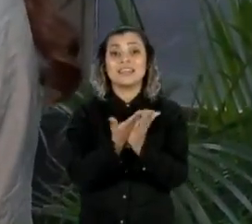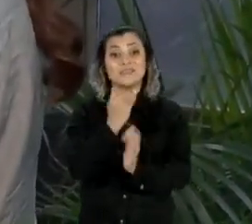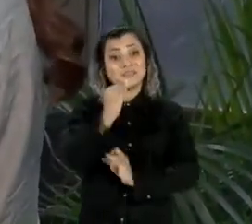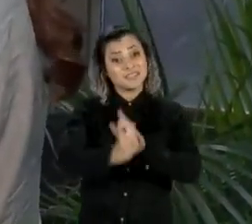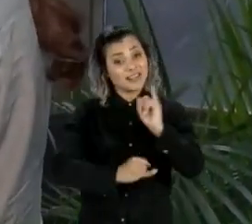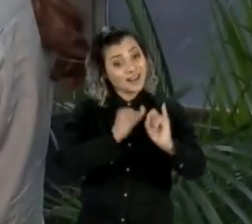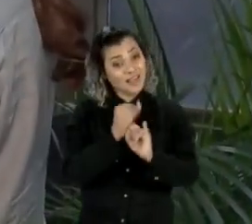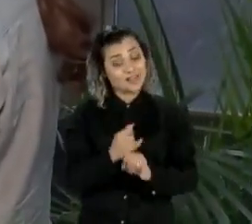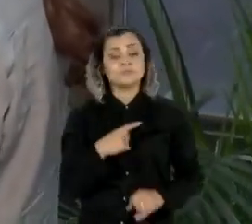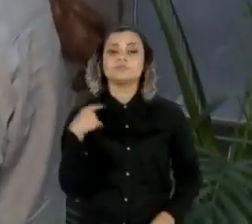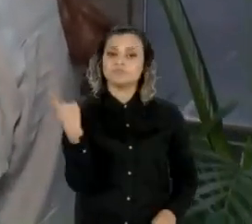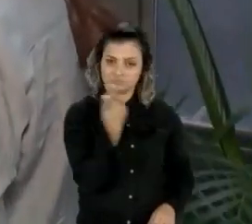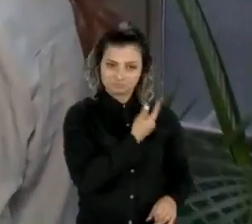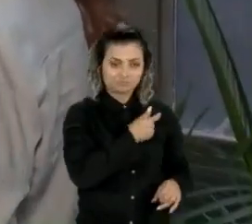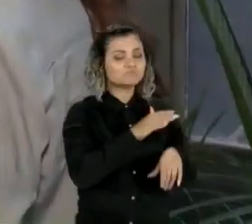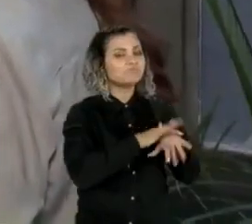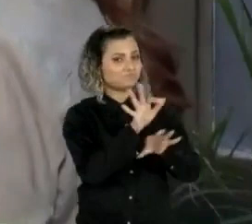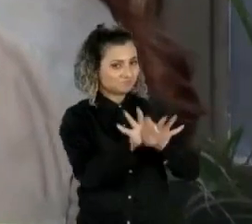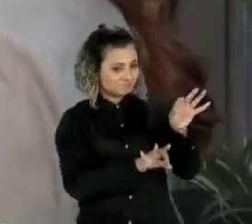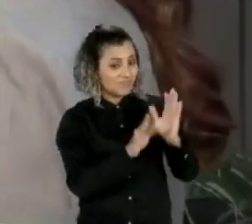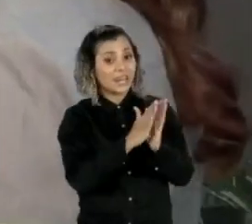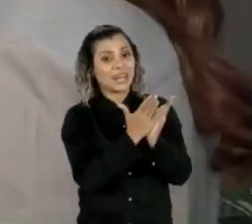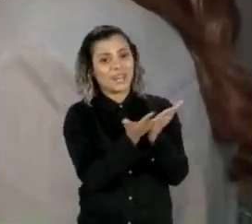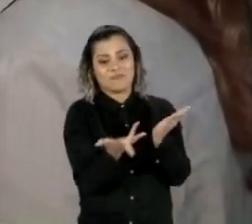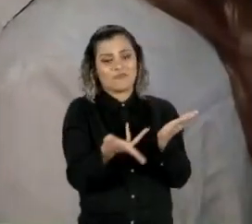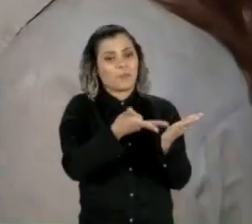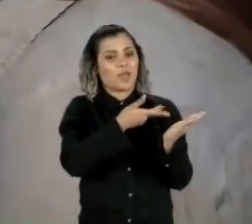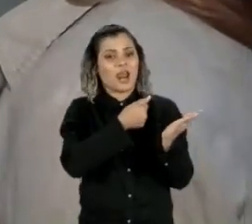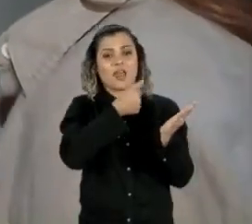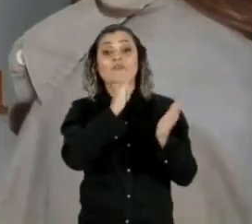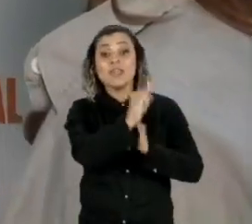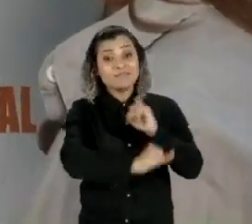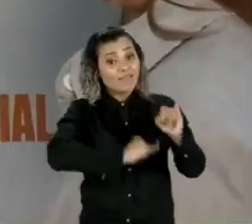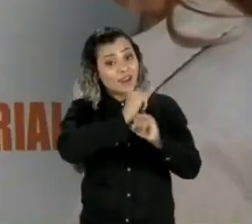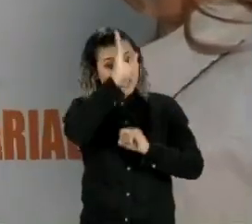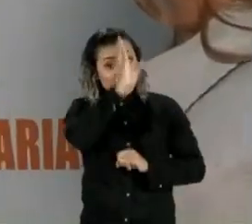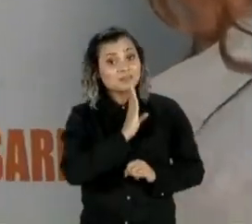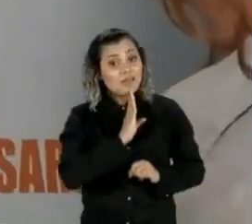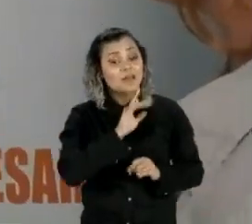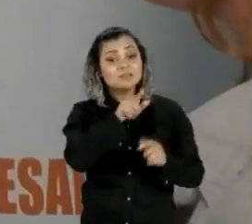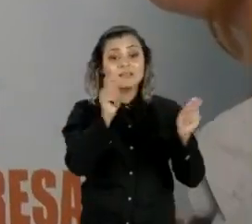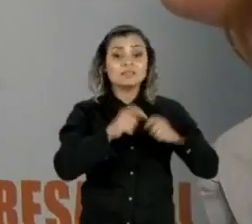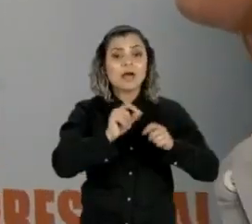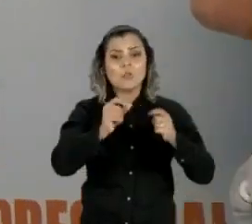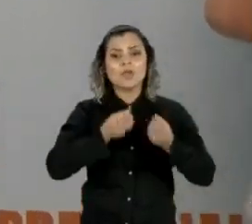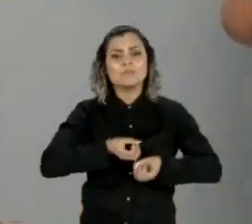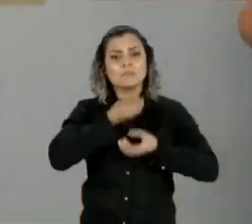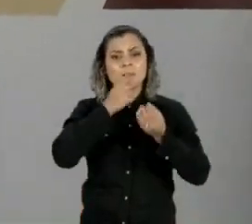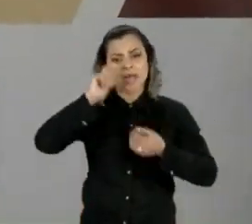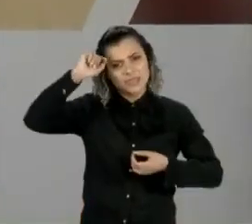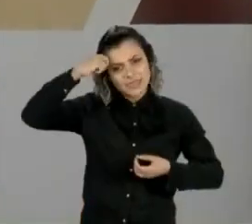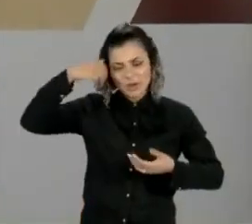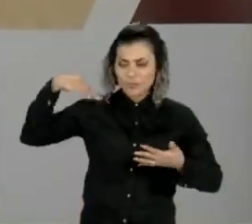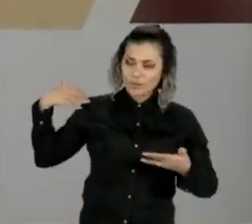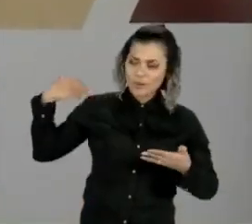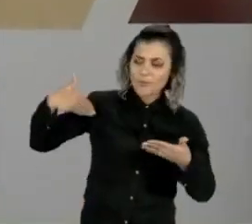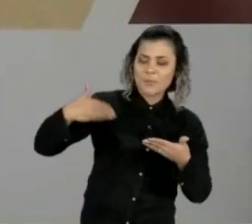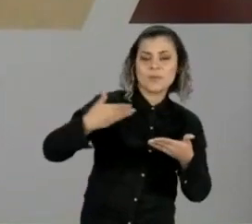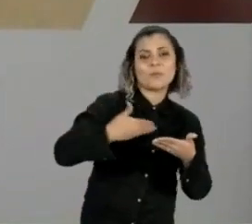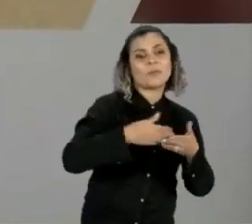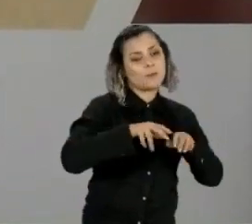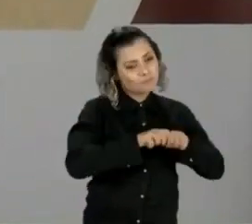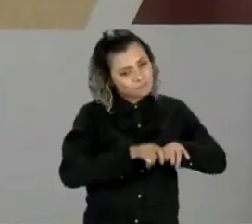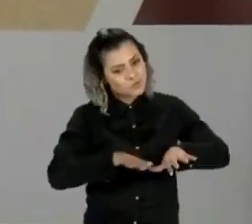nós construímos um livro maravilhoso que conta as trajetórias e as realizações fantásticas do negro ao longo da história em